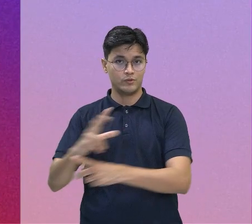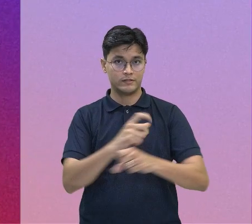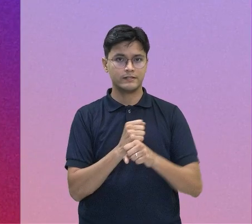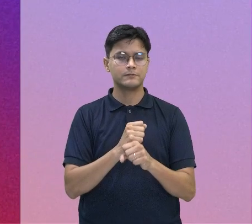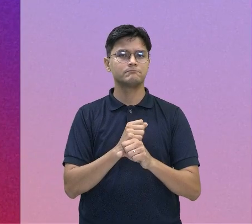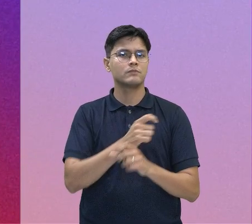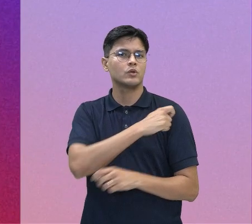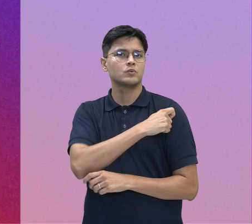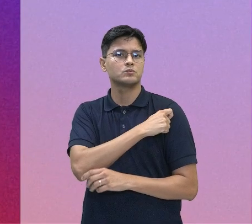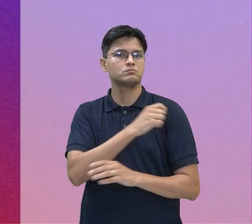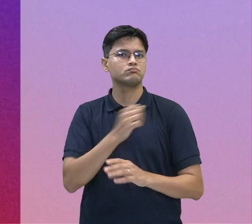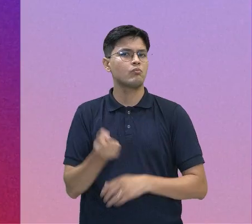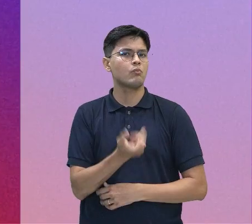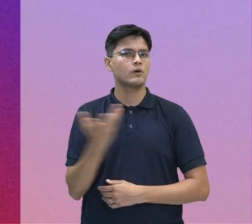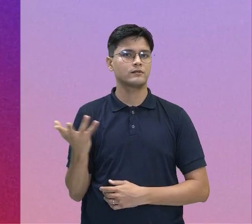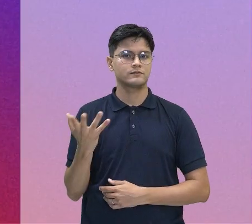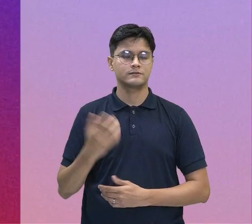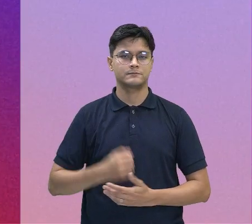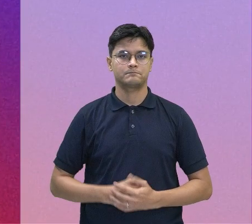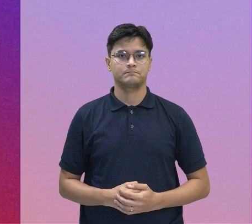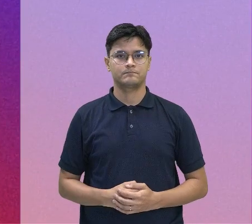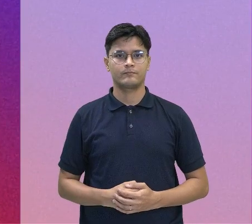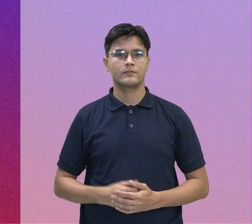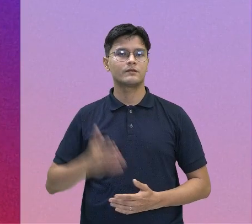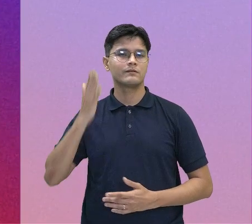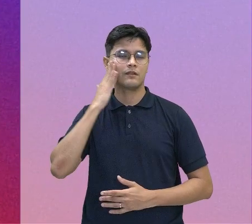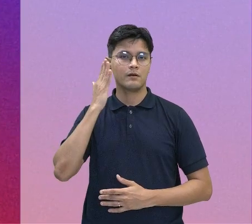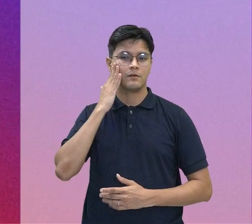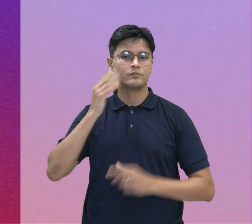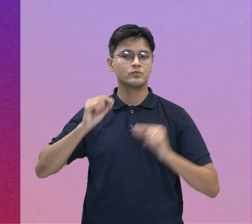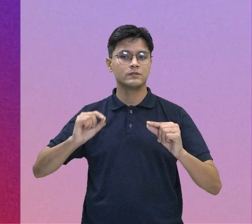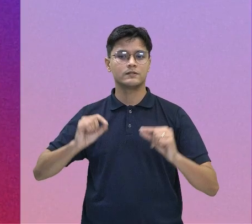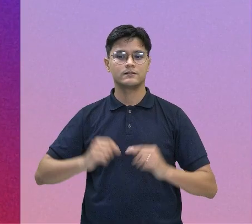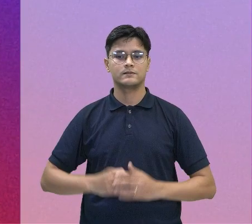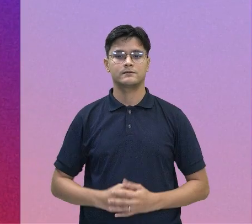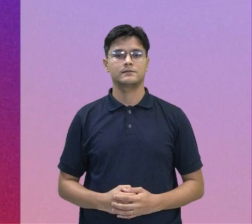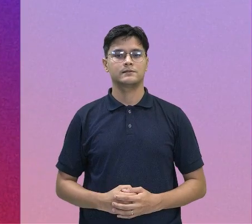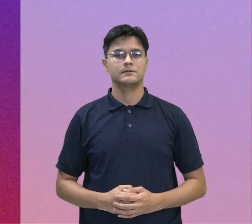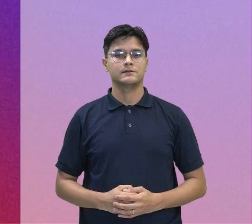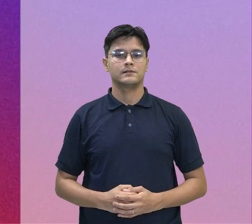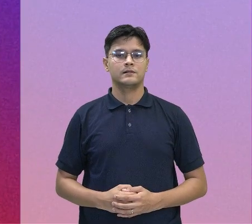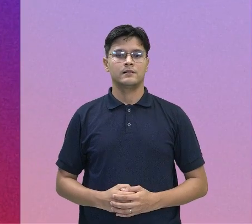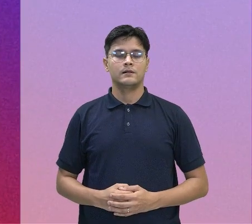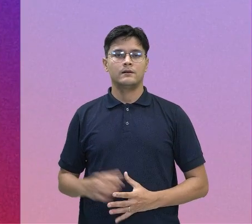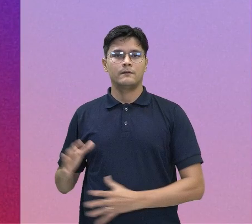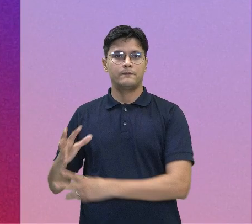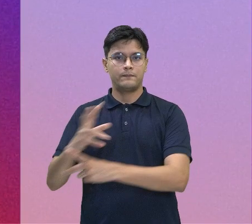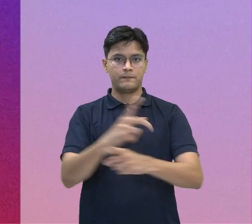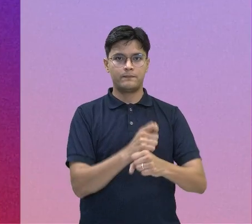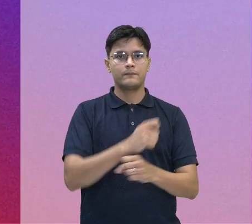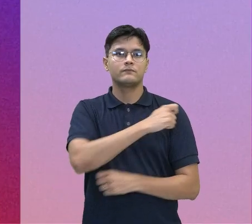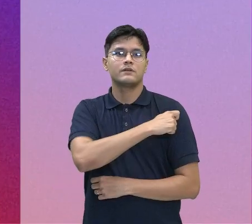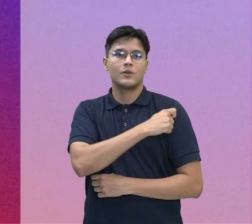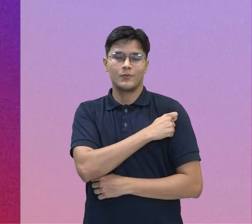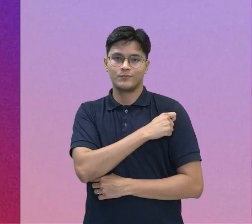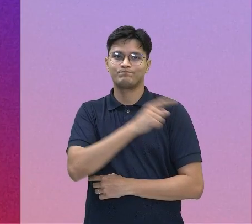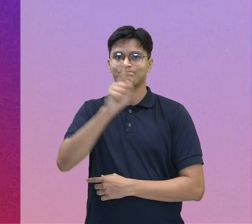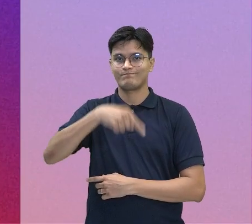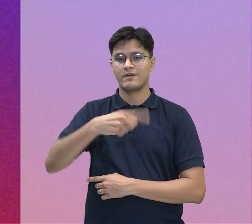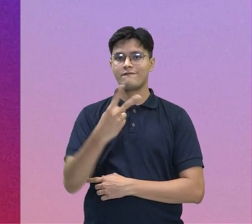nesse caso? Ora, o total de alunos serão os 24